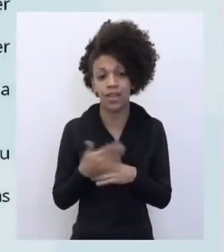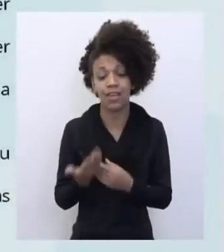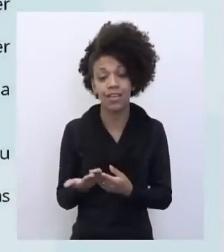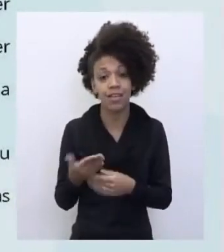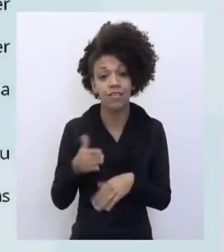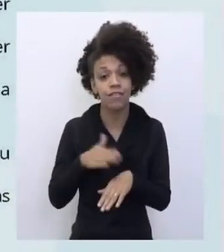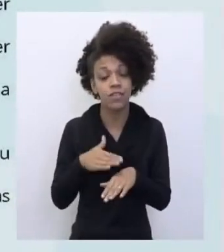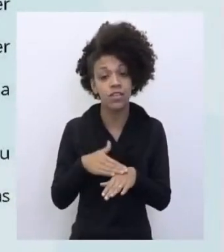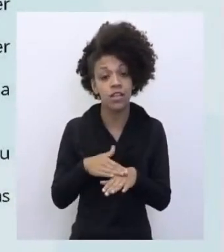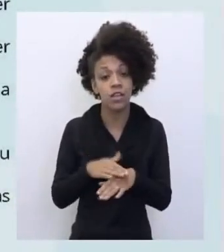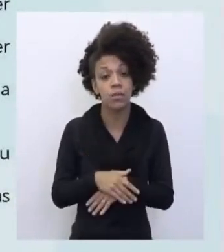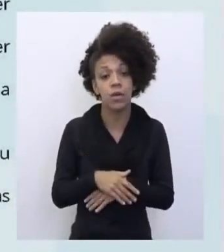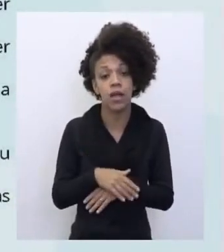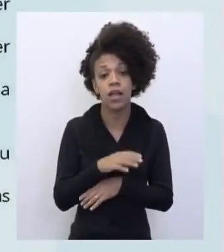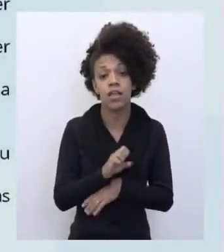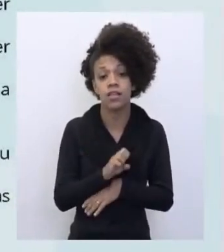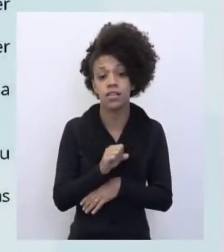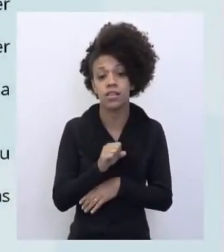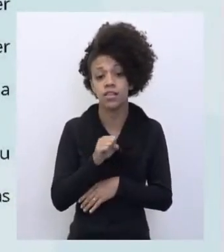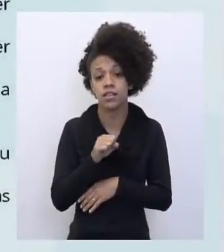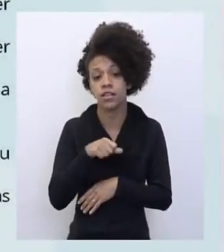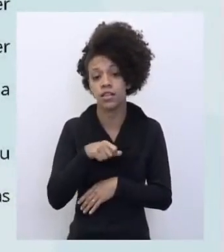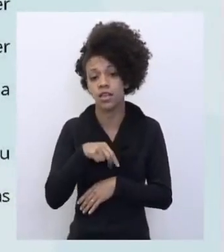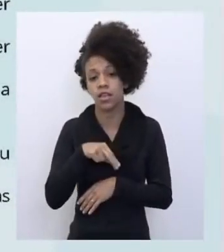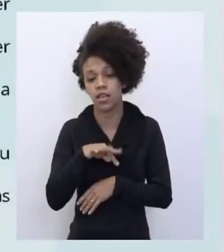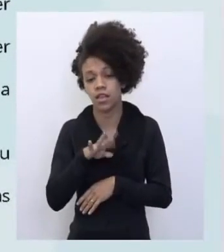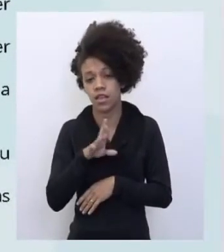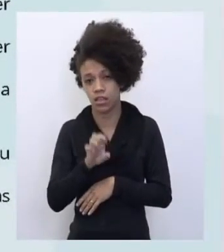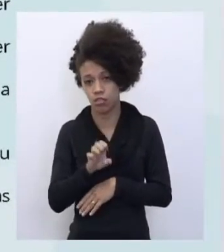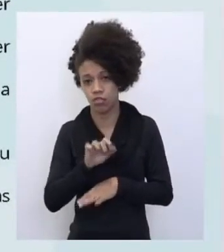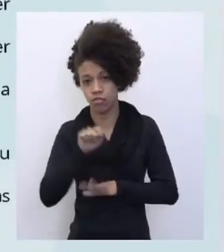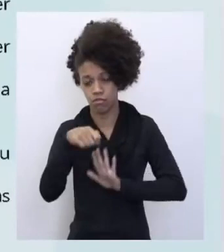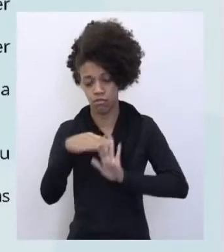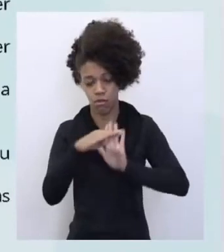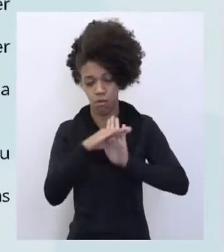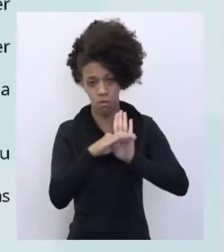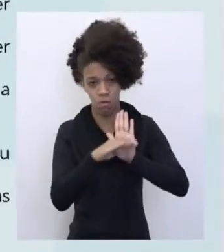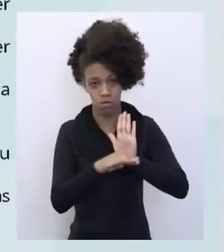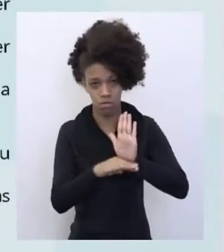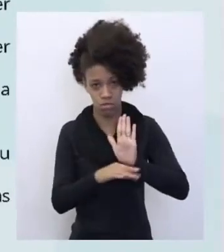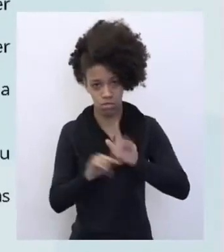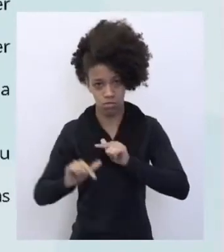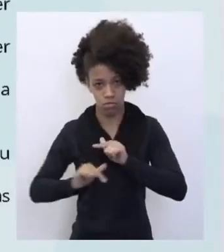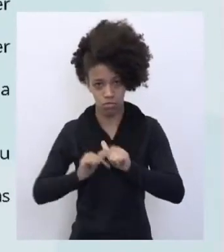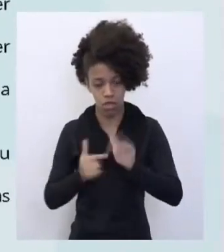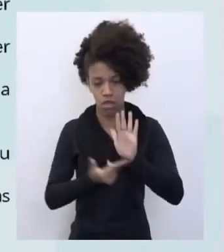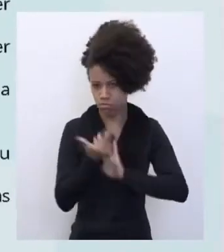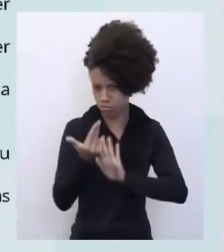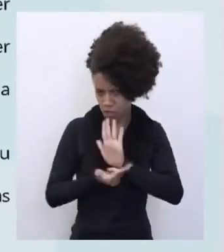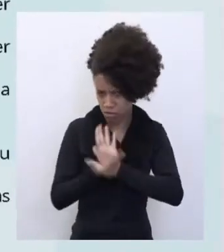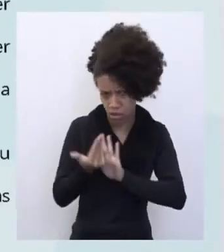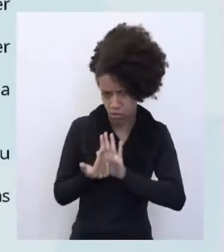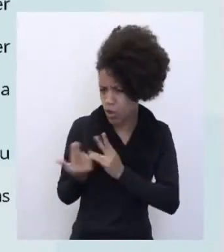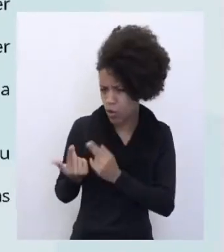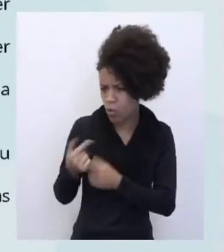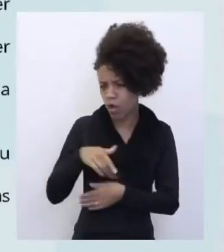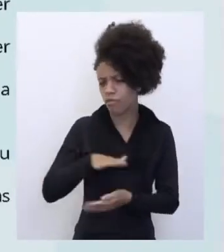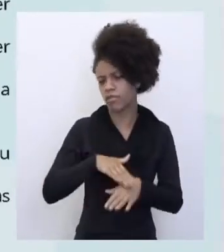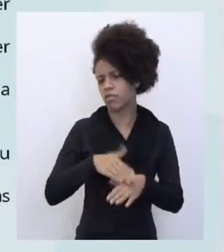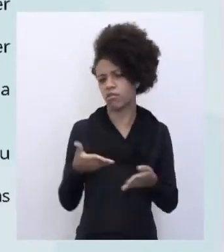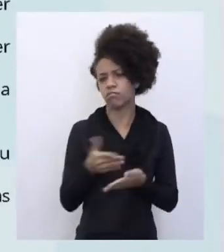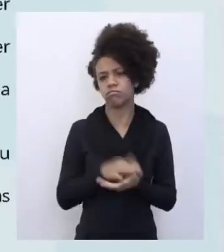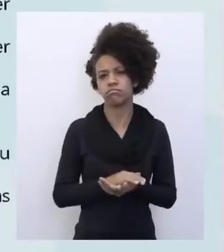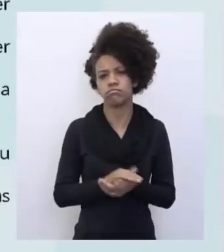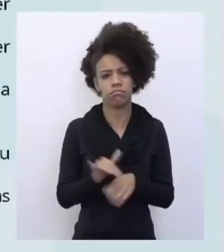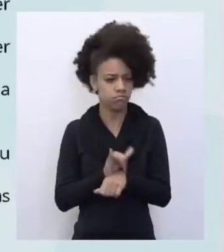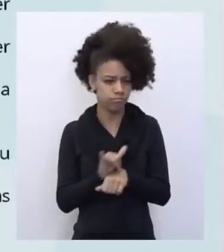uma esquete, um roteiro de trabalho. Fazer um esboço, desenho dos atores, igual a gente fez aqui.